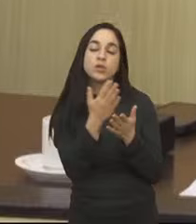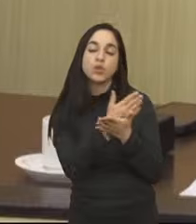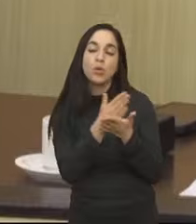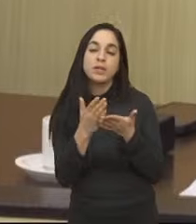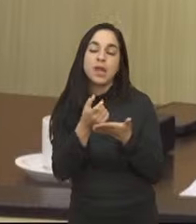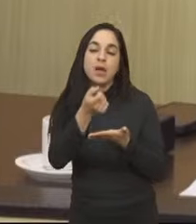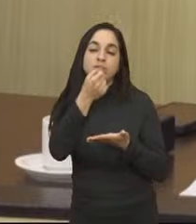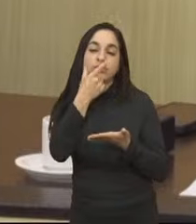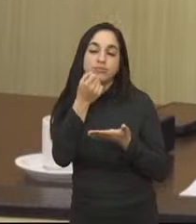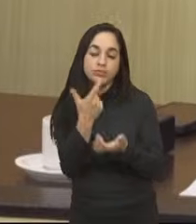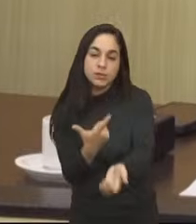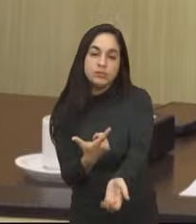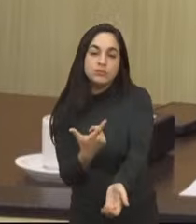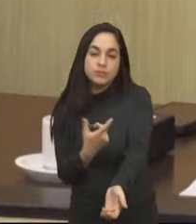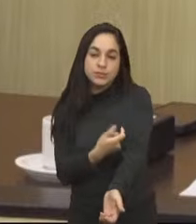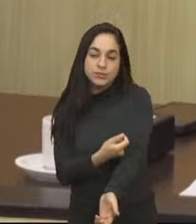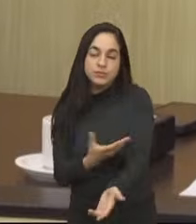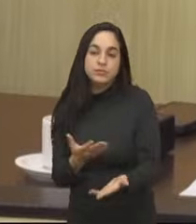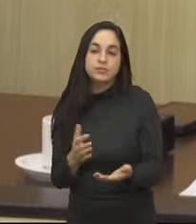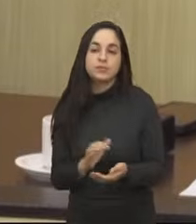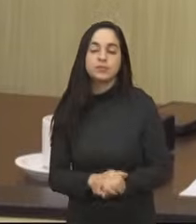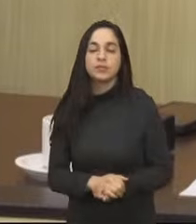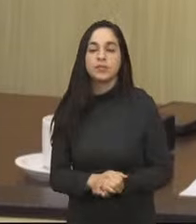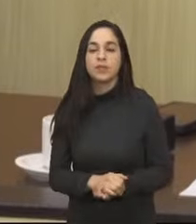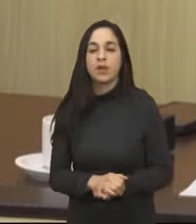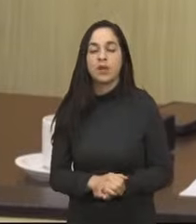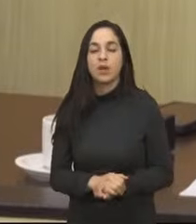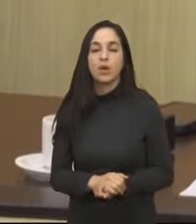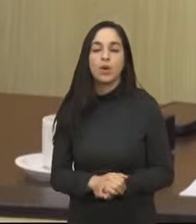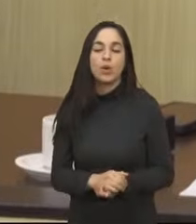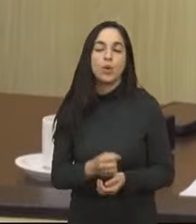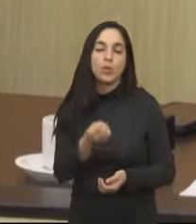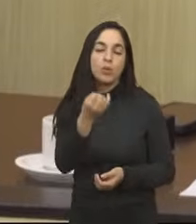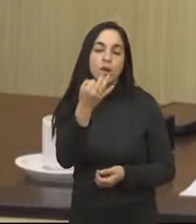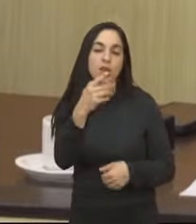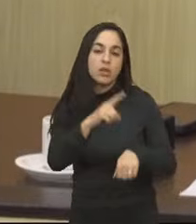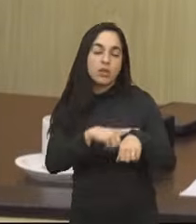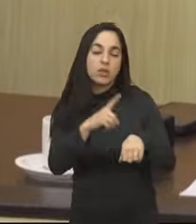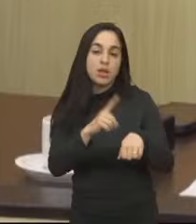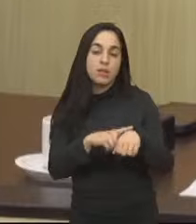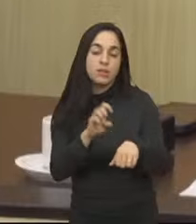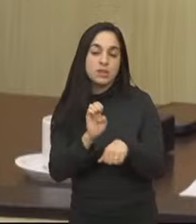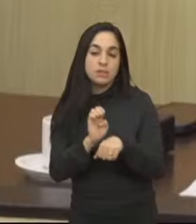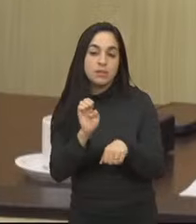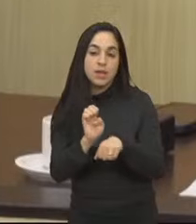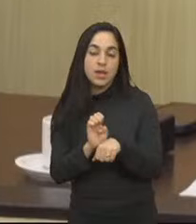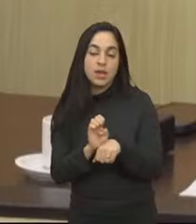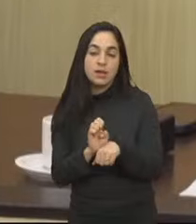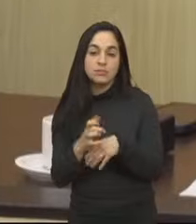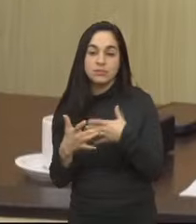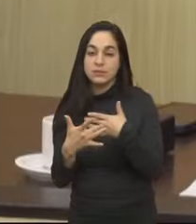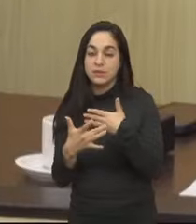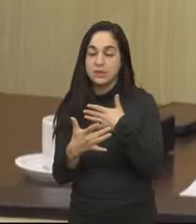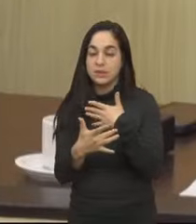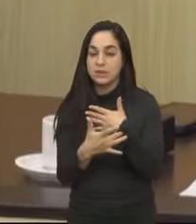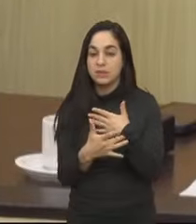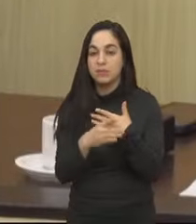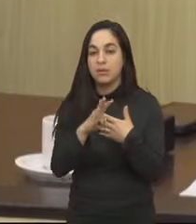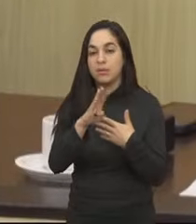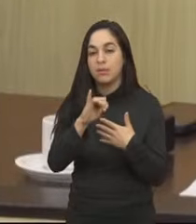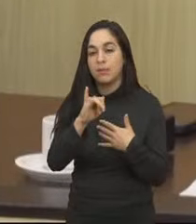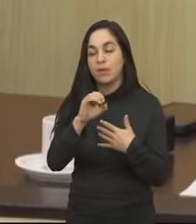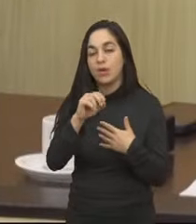o tratamento? 3. Qual é a média de tempo de espera para a realização de biópsias e